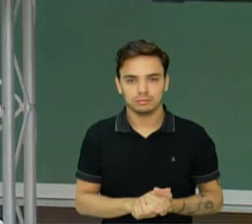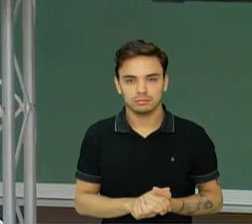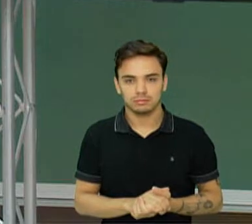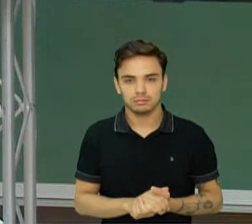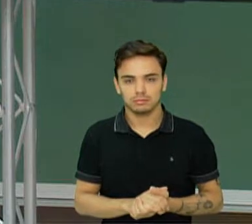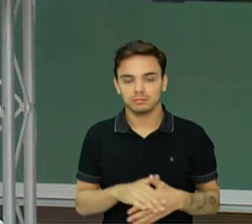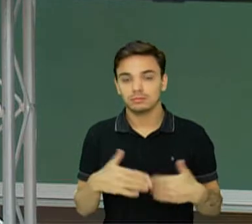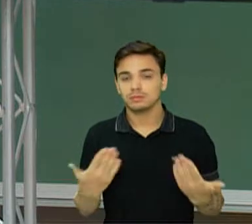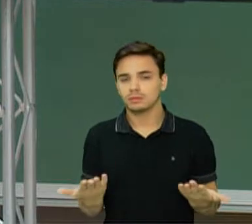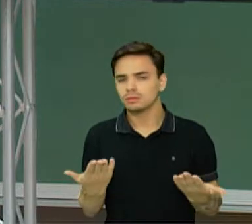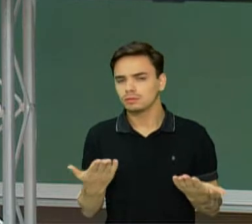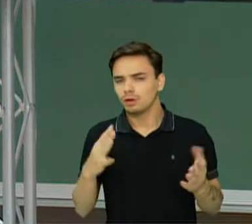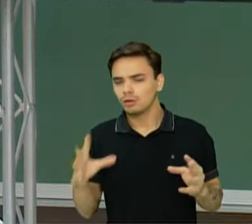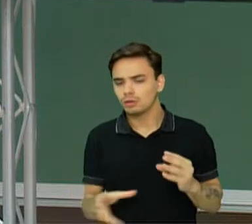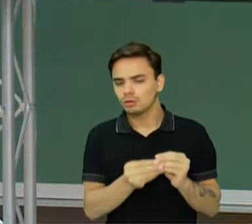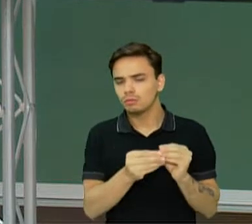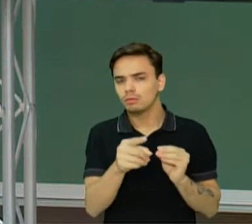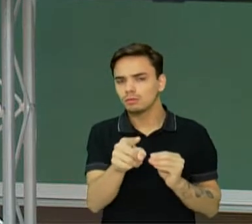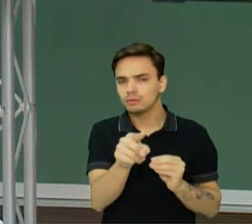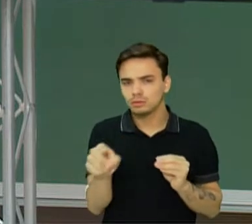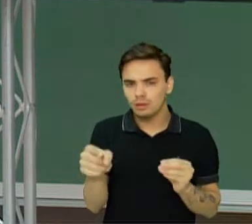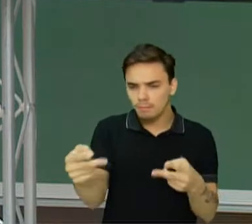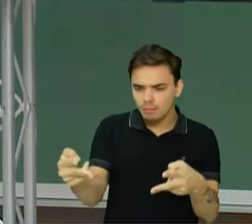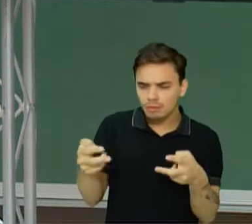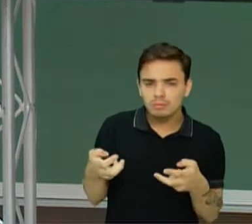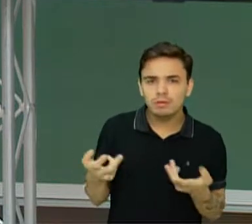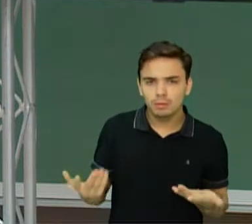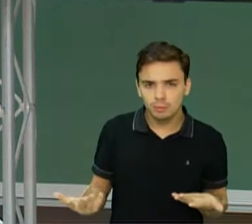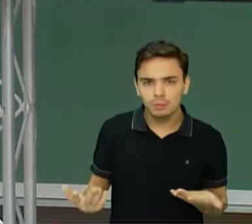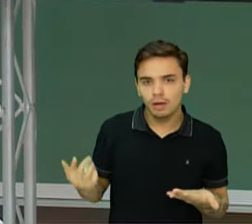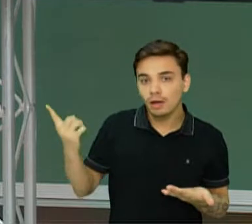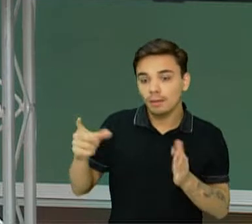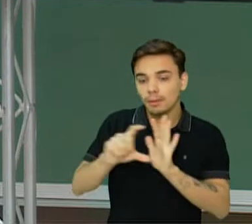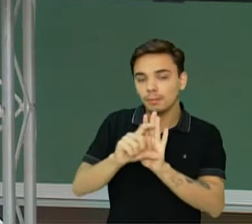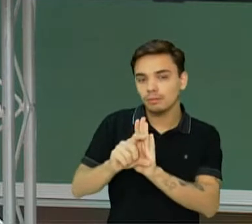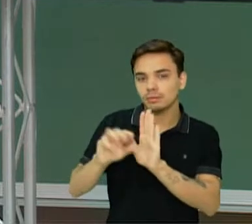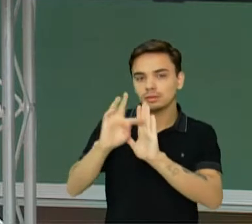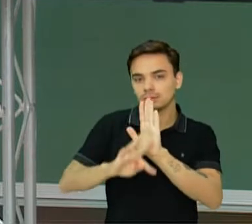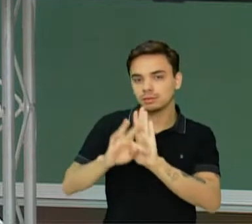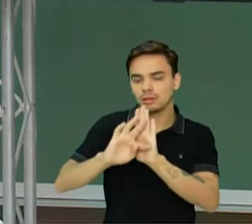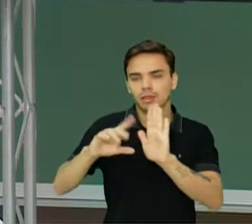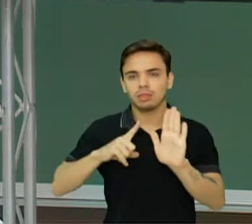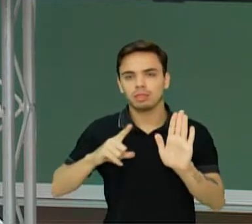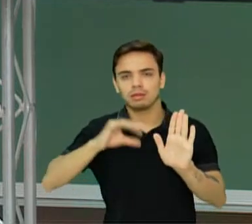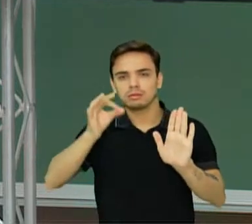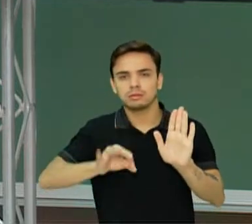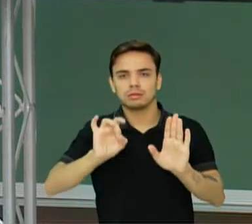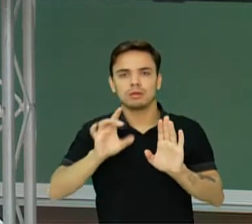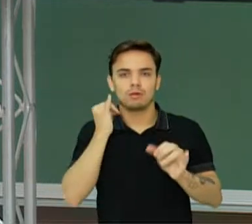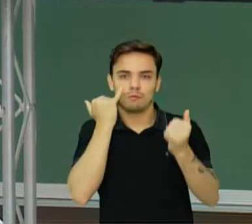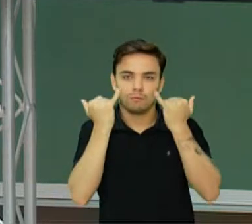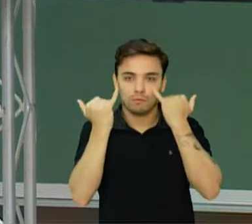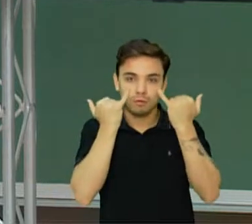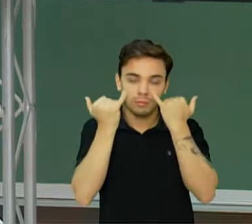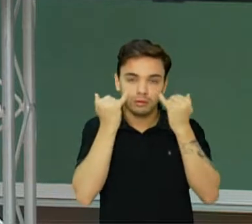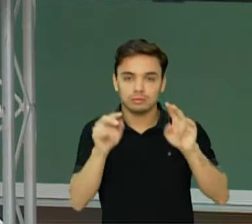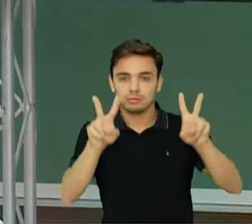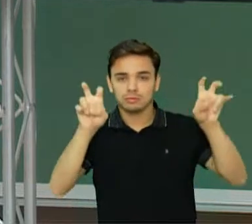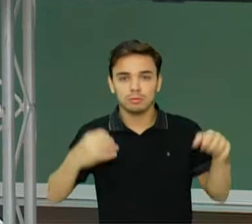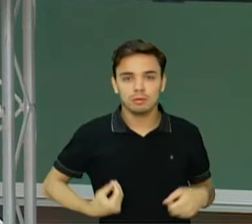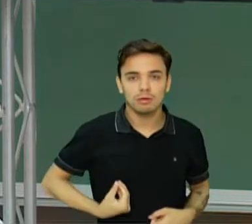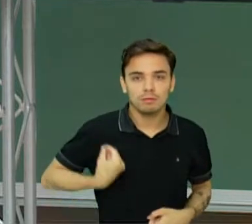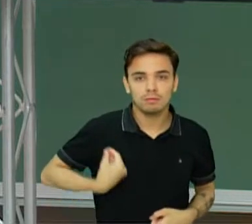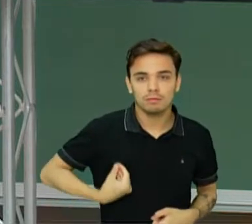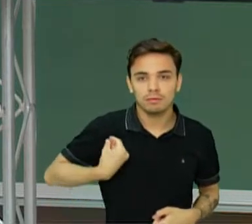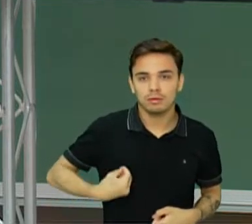De forma um pouco mais resumida, vocês notaram que essa primeira parte do texto, ela traz justamente informações sobre a vida